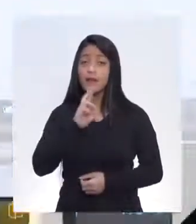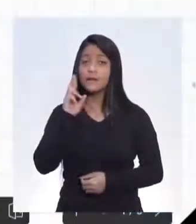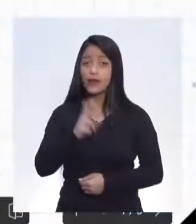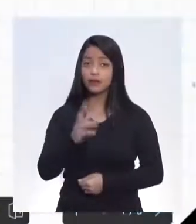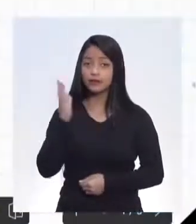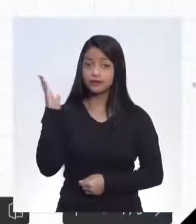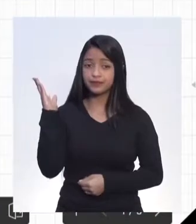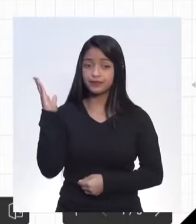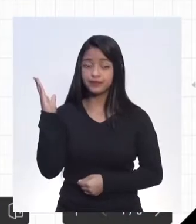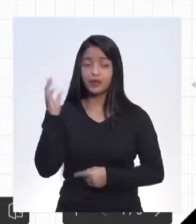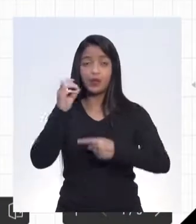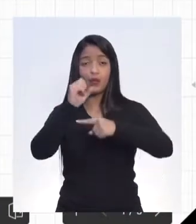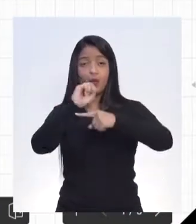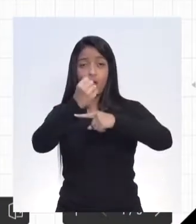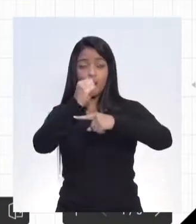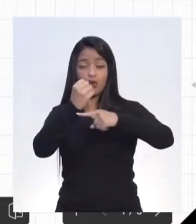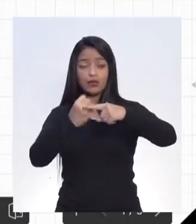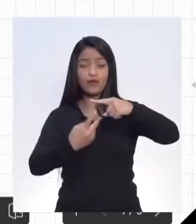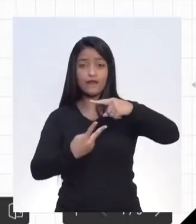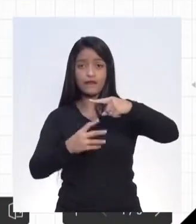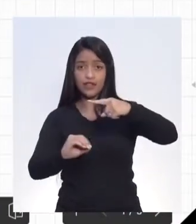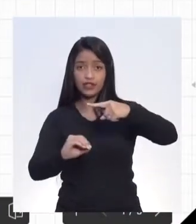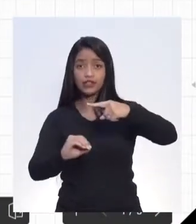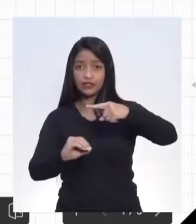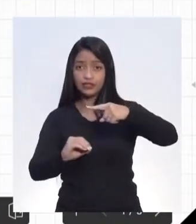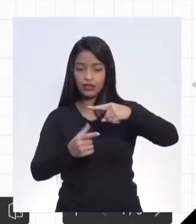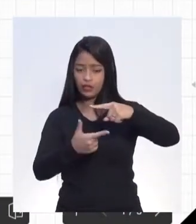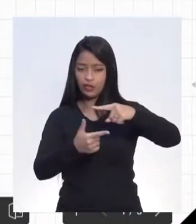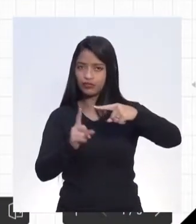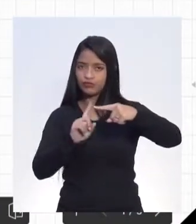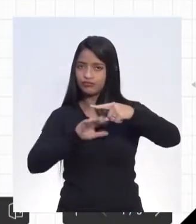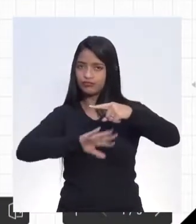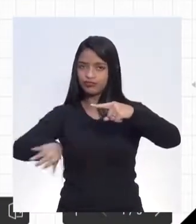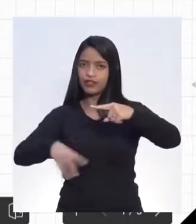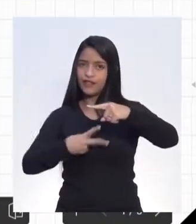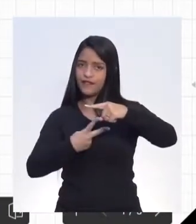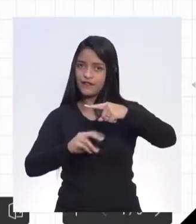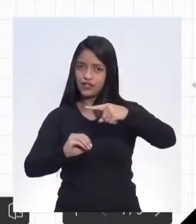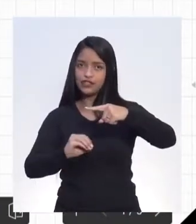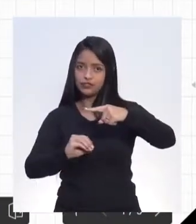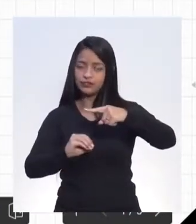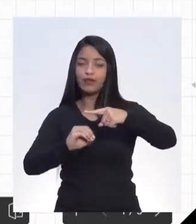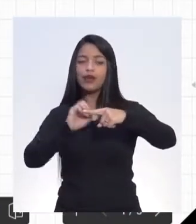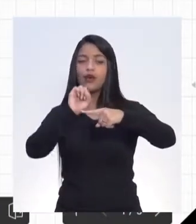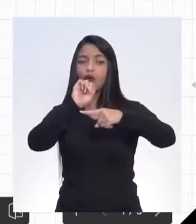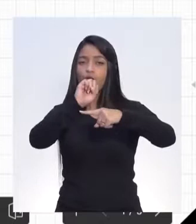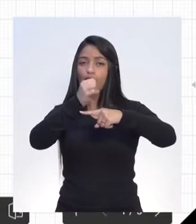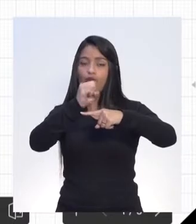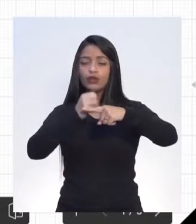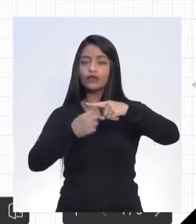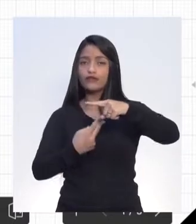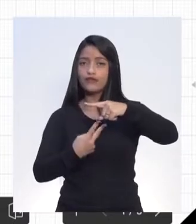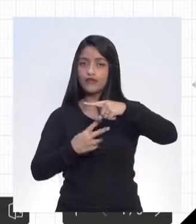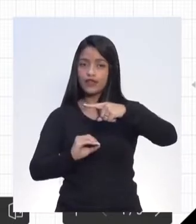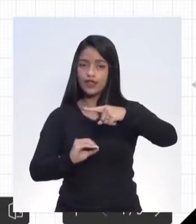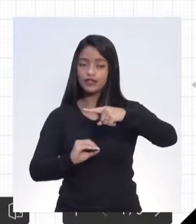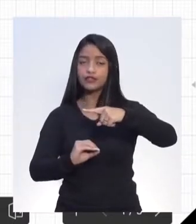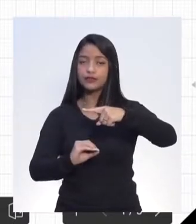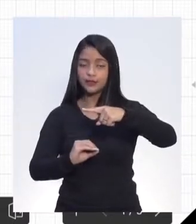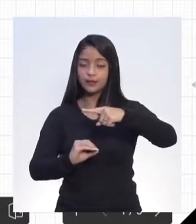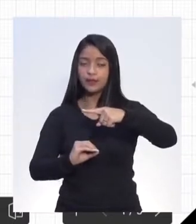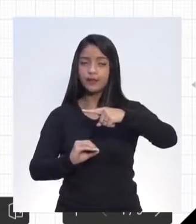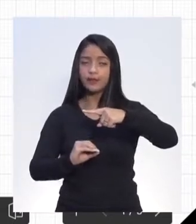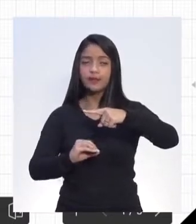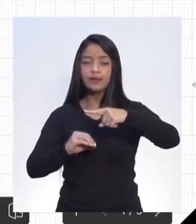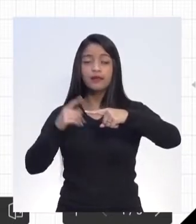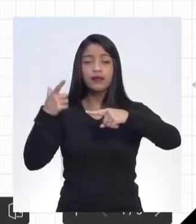agora eu coloquei 20, né, Jonas? Não coloquei 12. Isso. Então, temos ali 8 20avos, e aí, repito, você pode